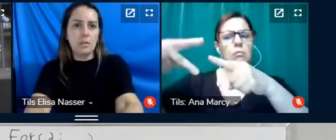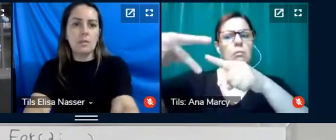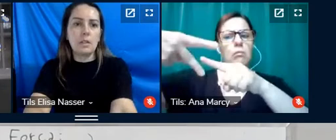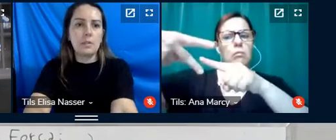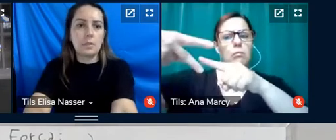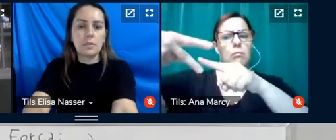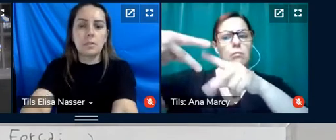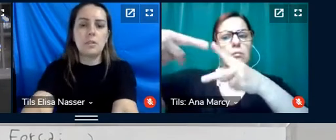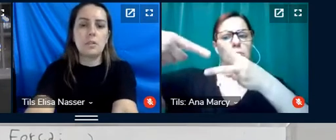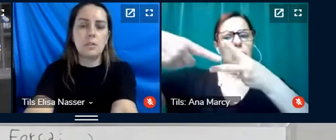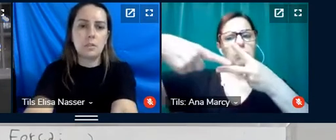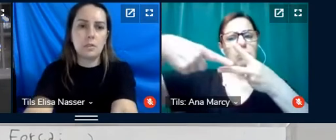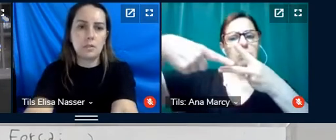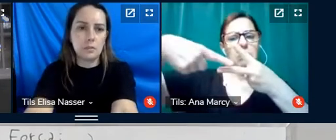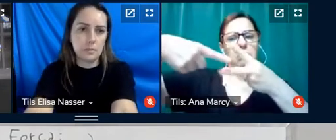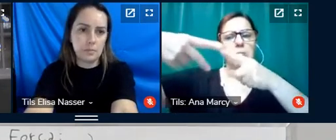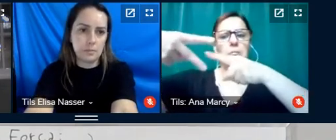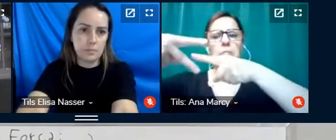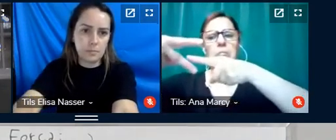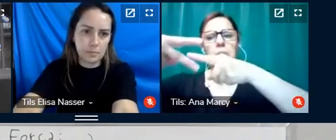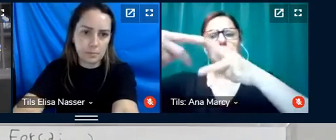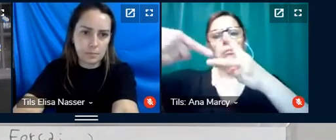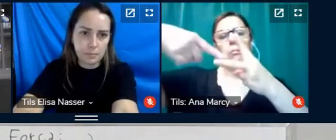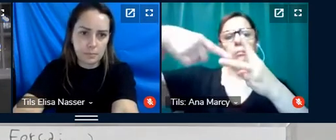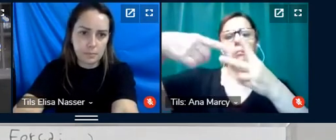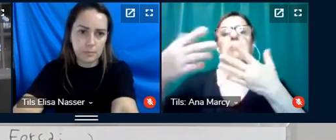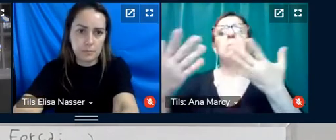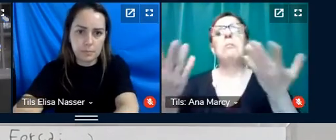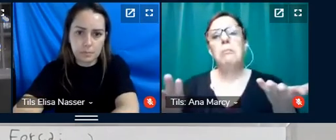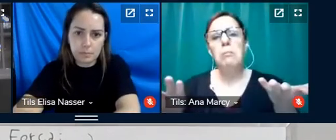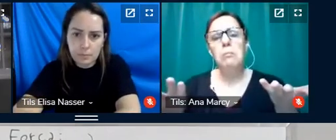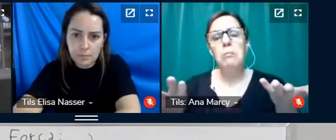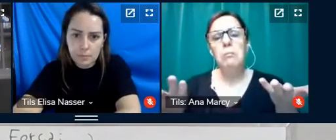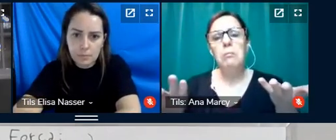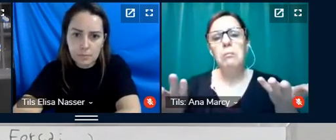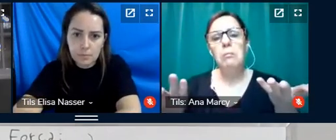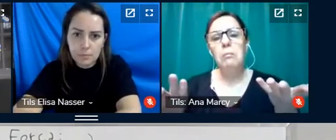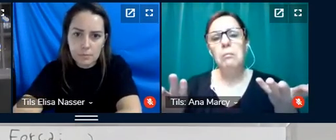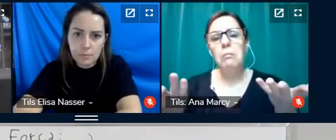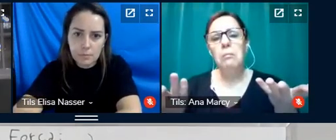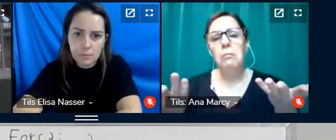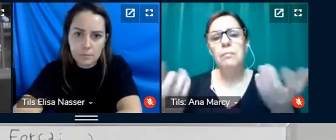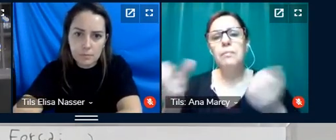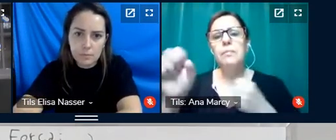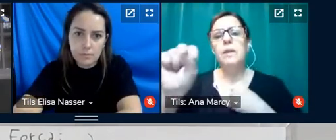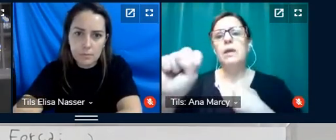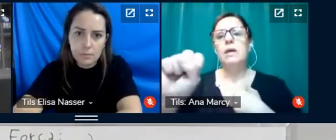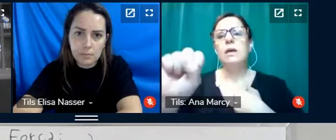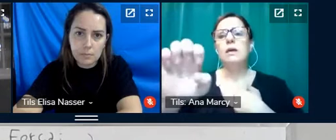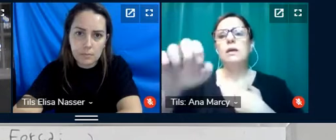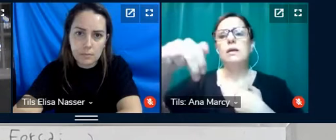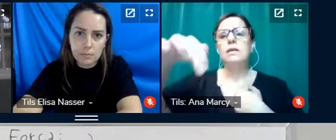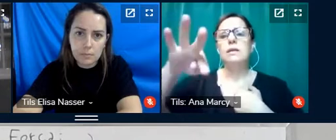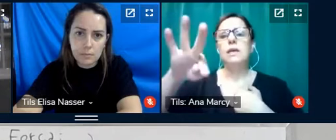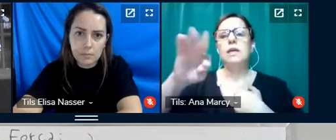Nós temos a intensidade, a direção e o sentido. É aí que está a diferença entre direção e